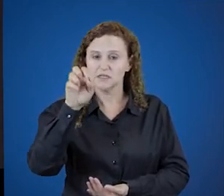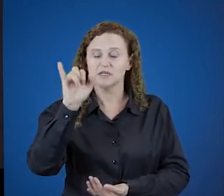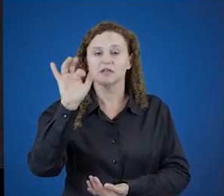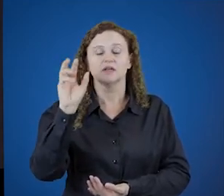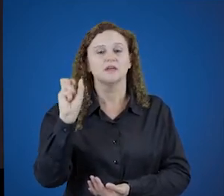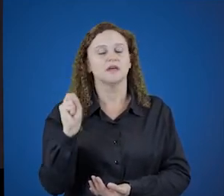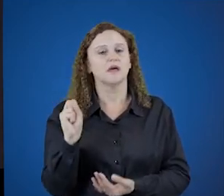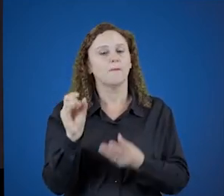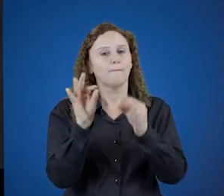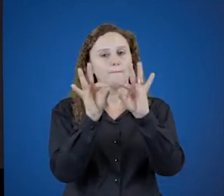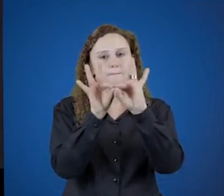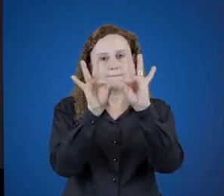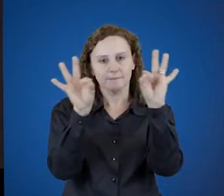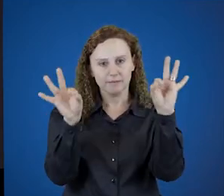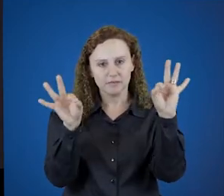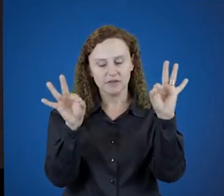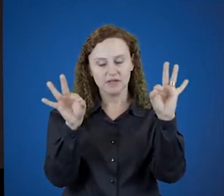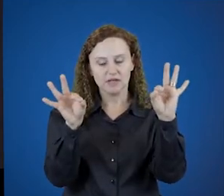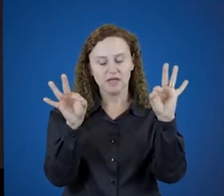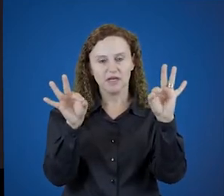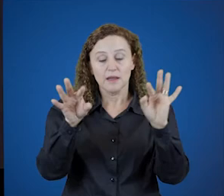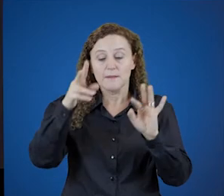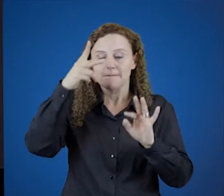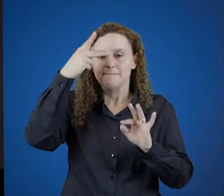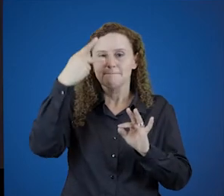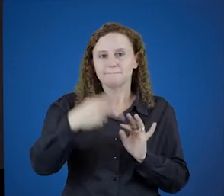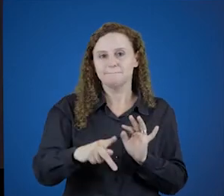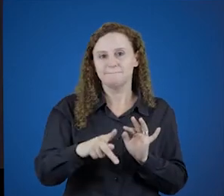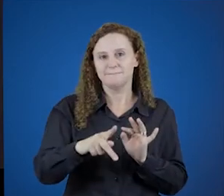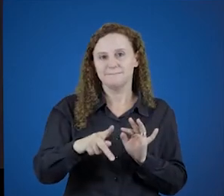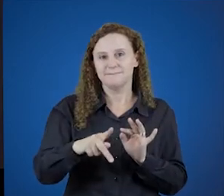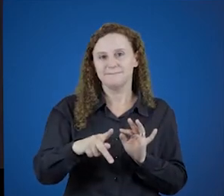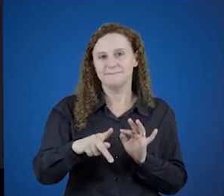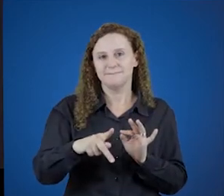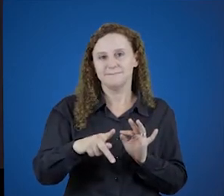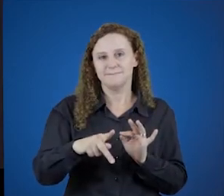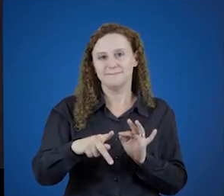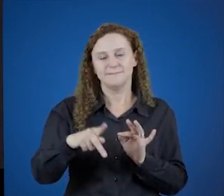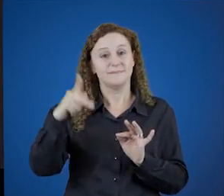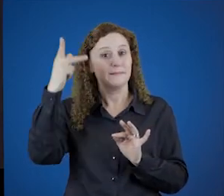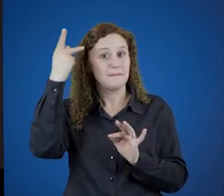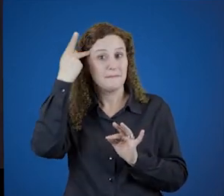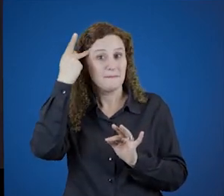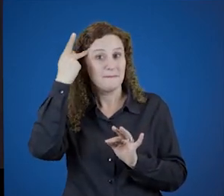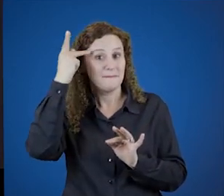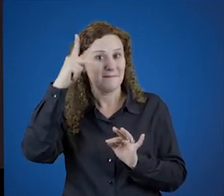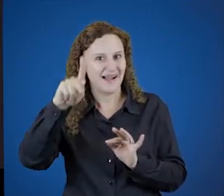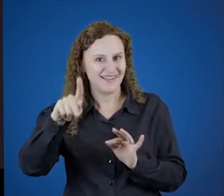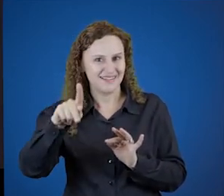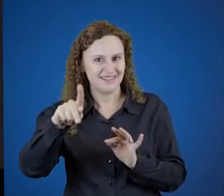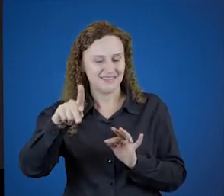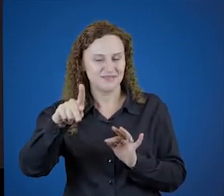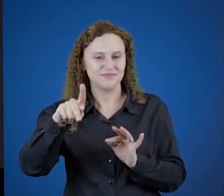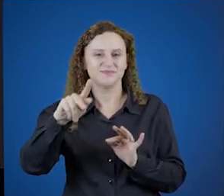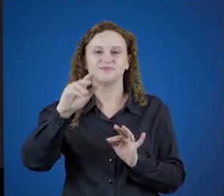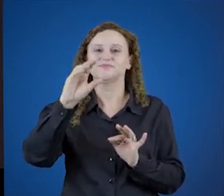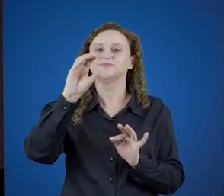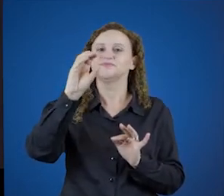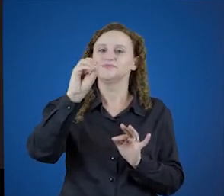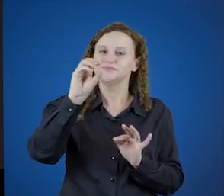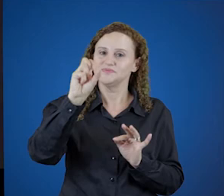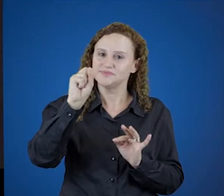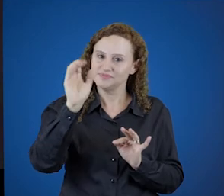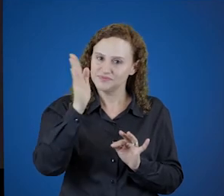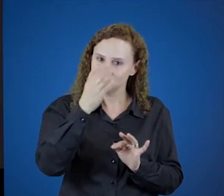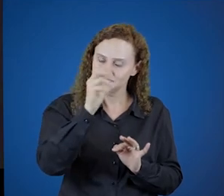dos Anéis e para os anéis ou anéis e pelos Anéis